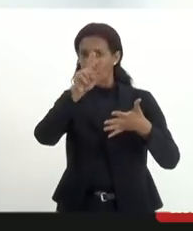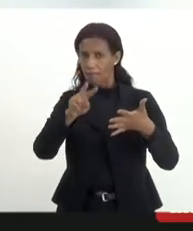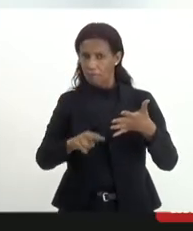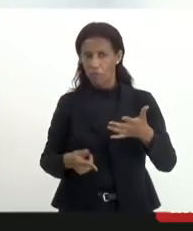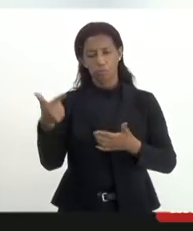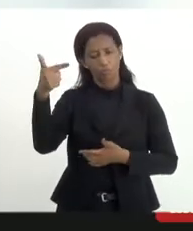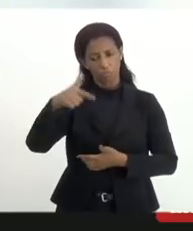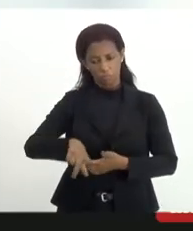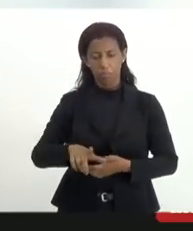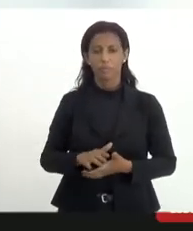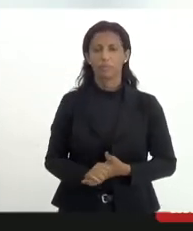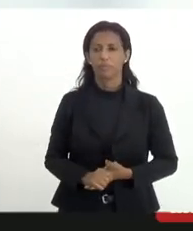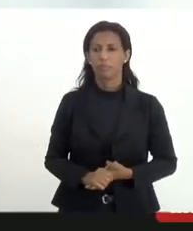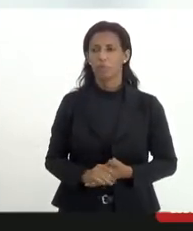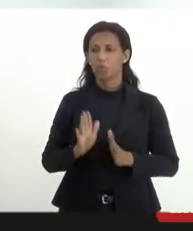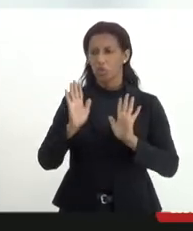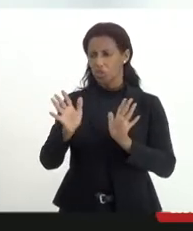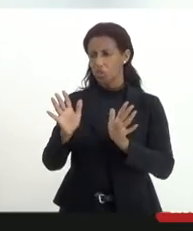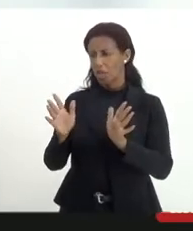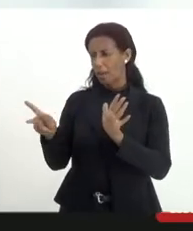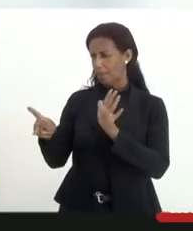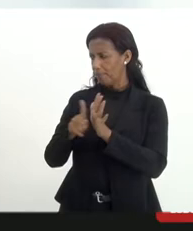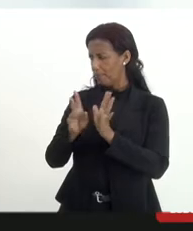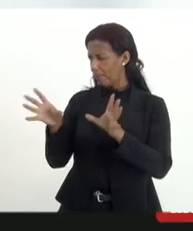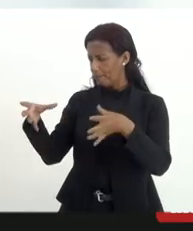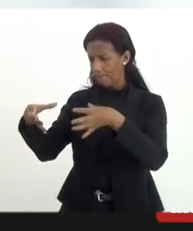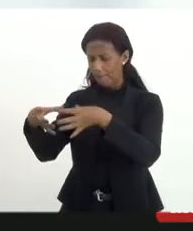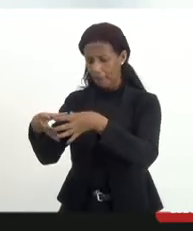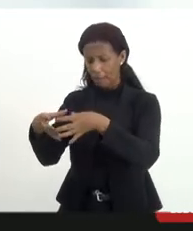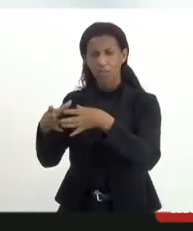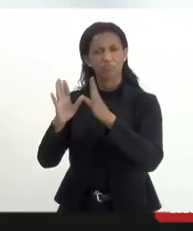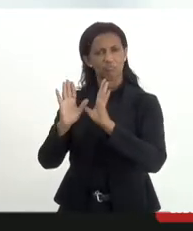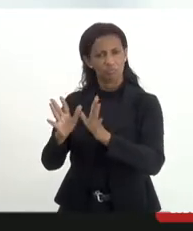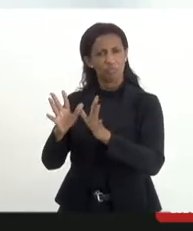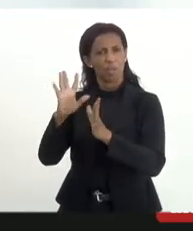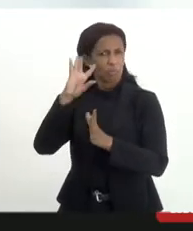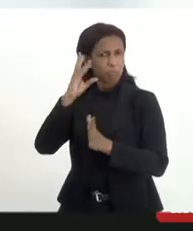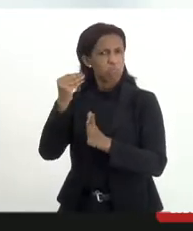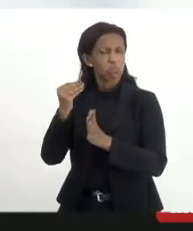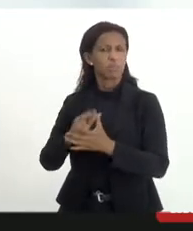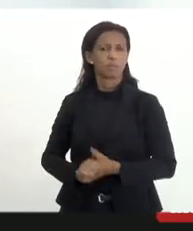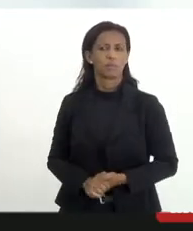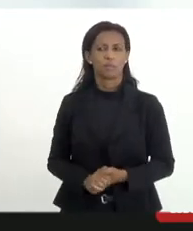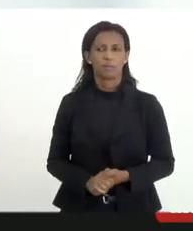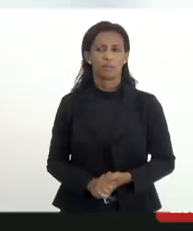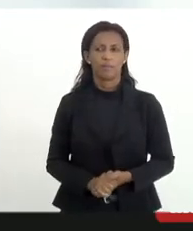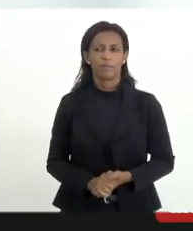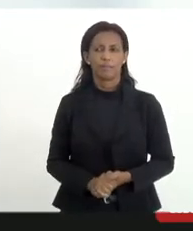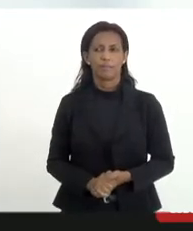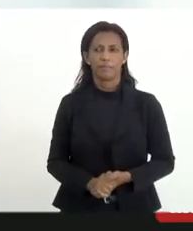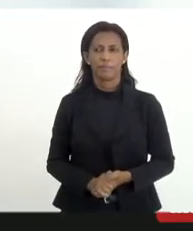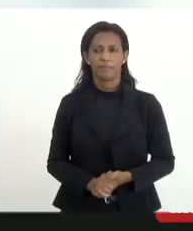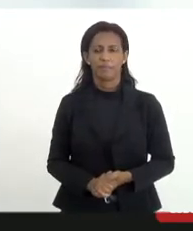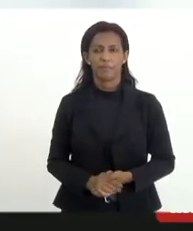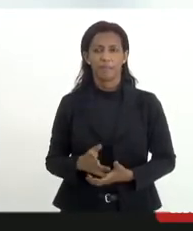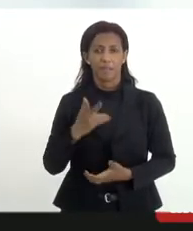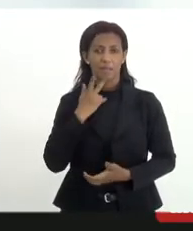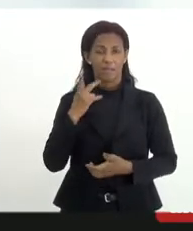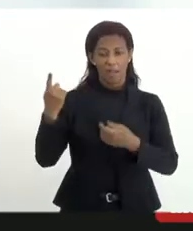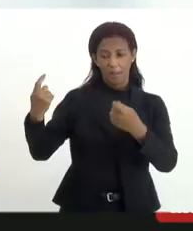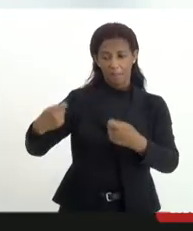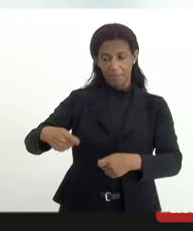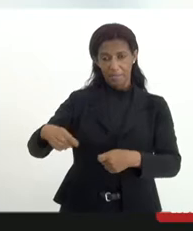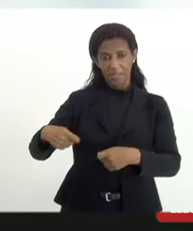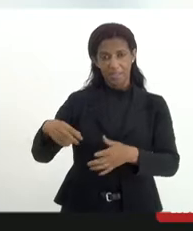já rolamos grande parte deles, para que não se dissesse que ele deveria ser quase